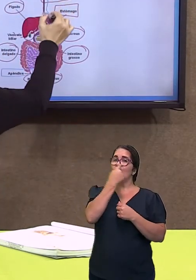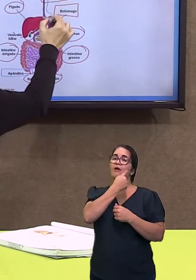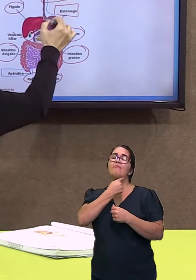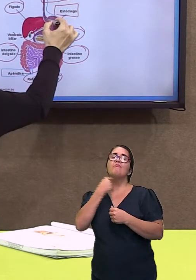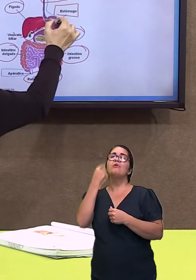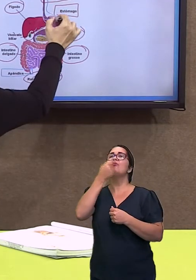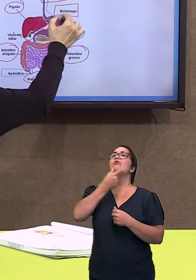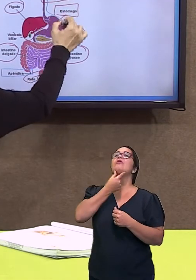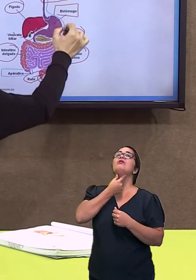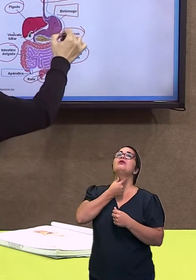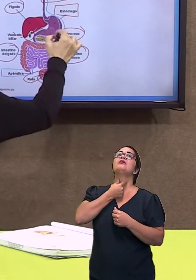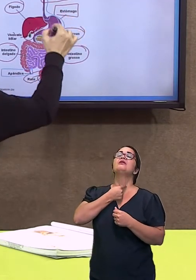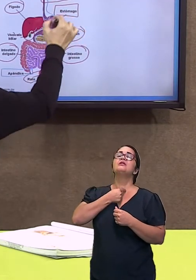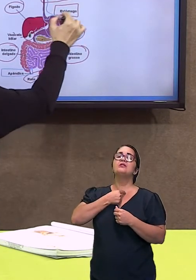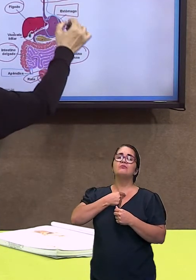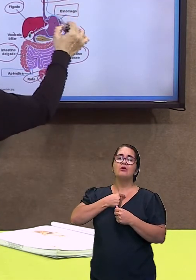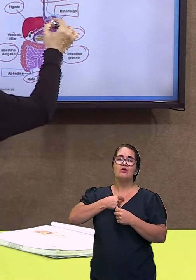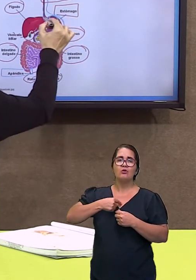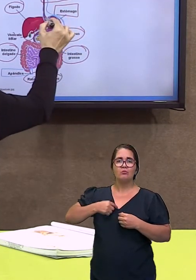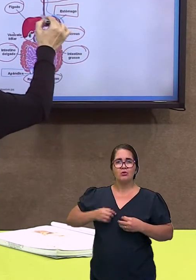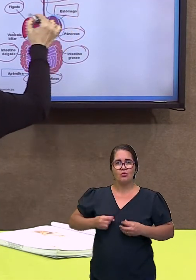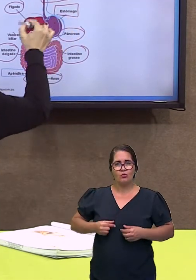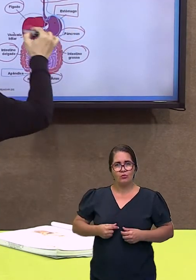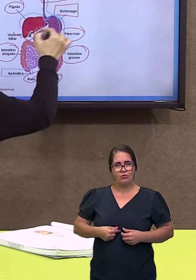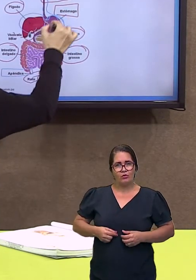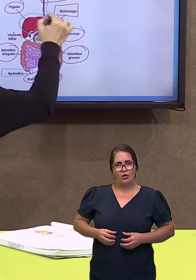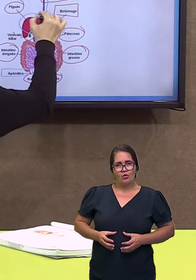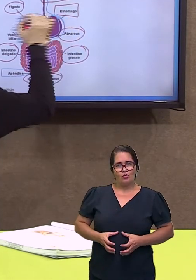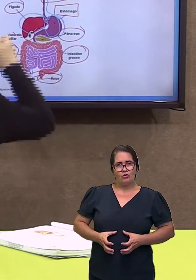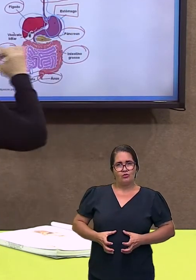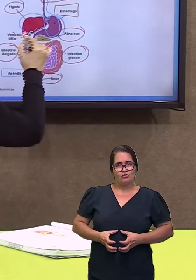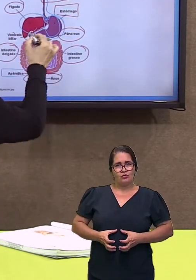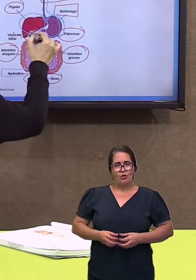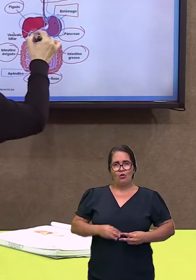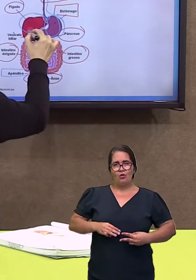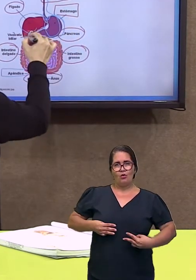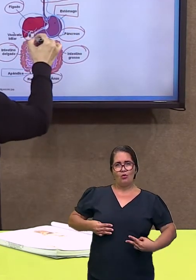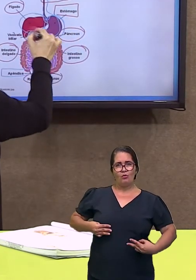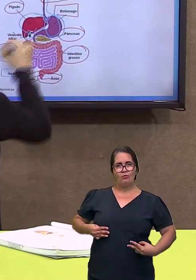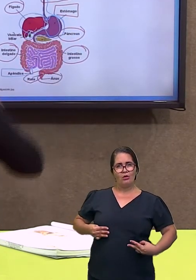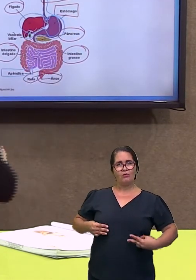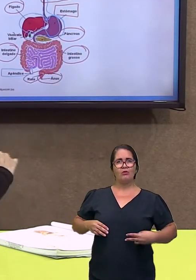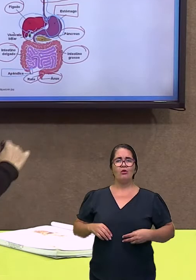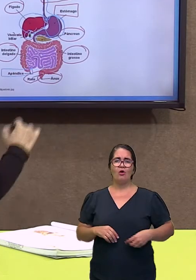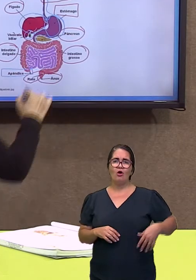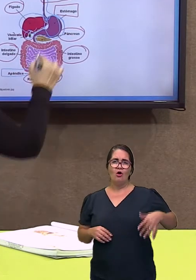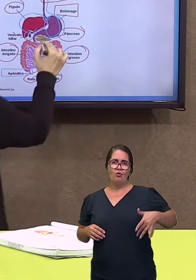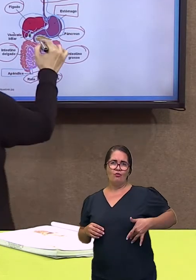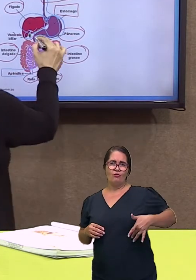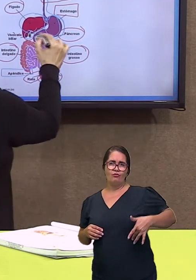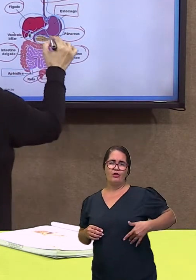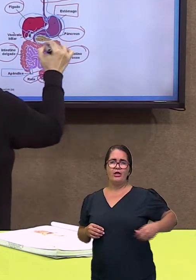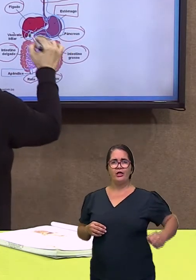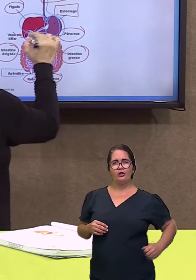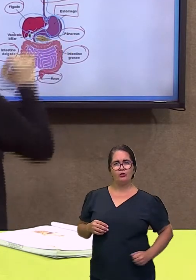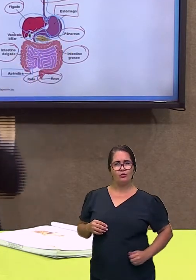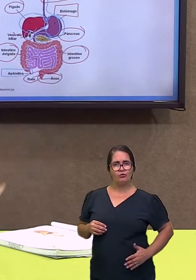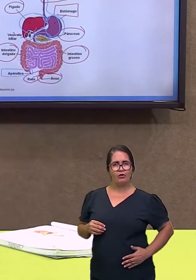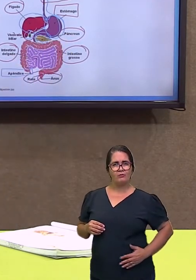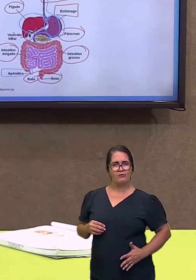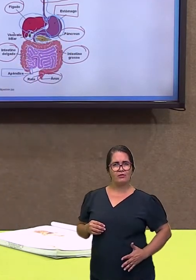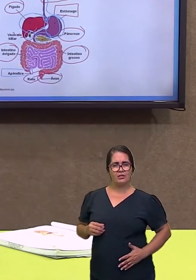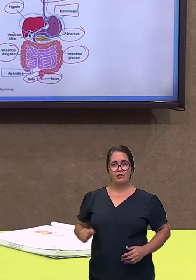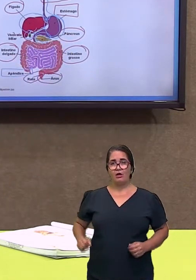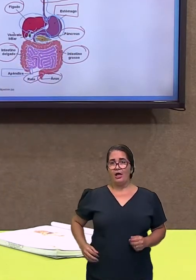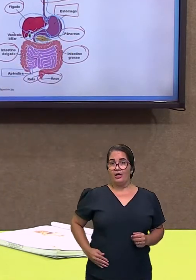estrutura descendo, fez estômago, fez fígado, fez vesícula biliar e fez